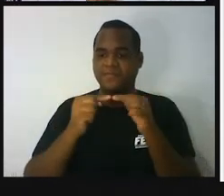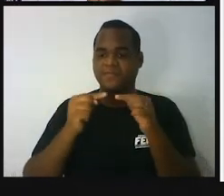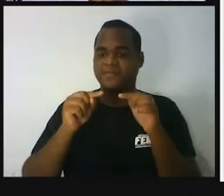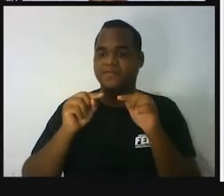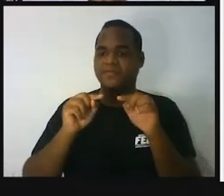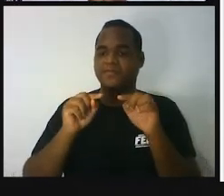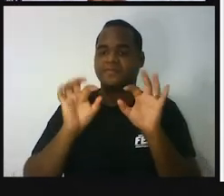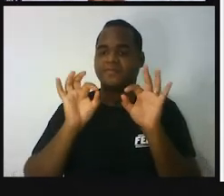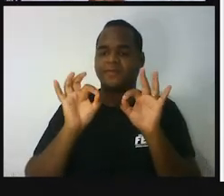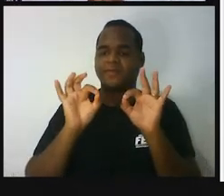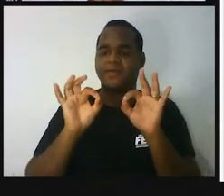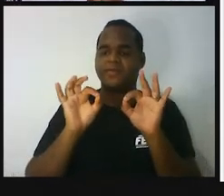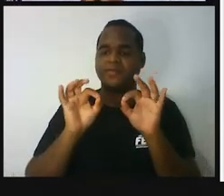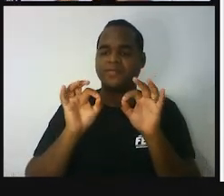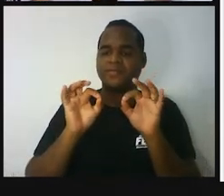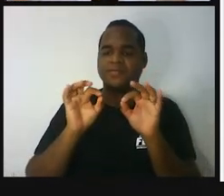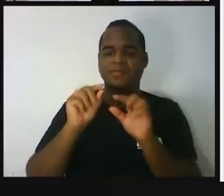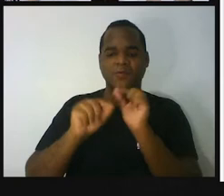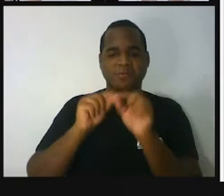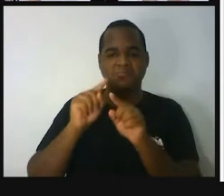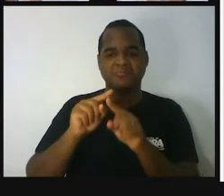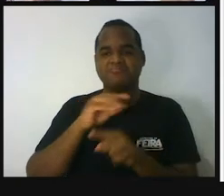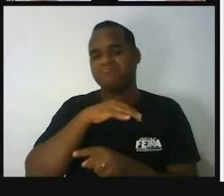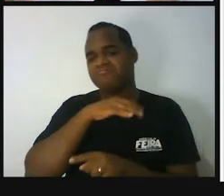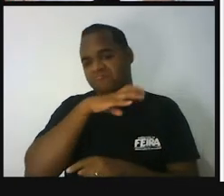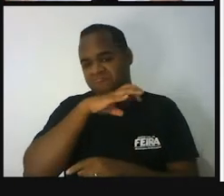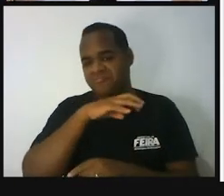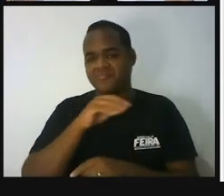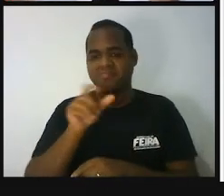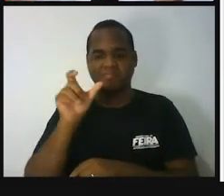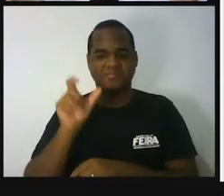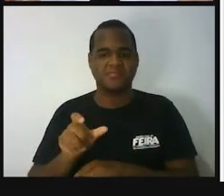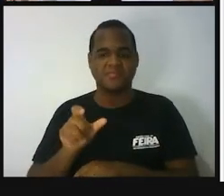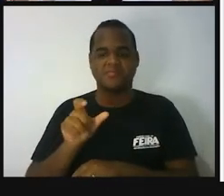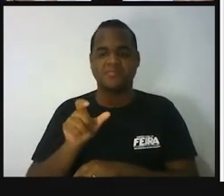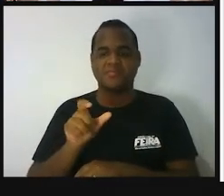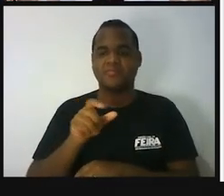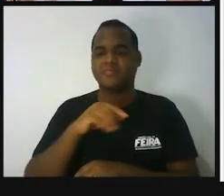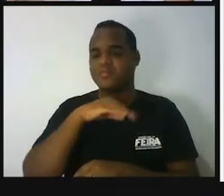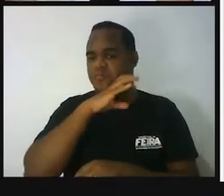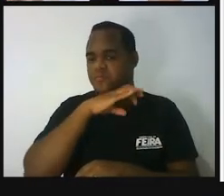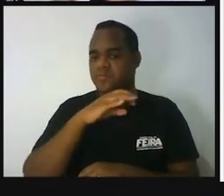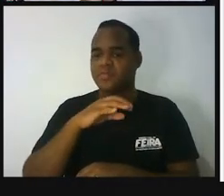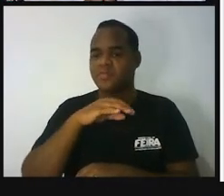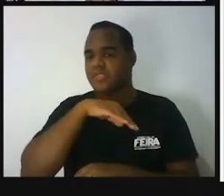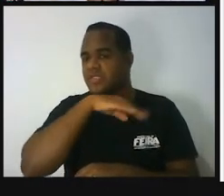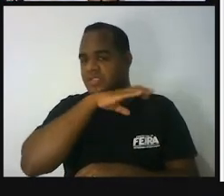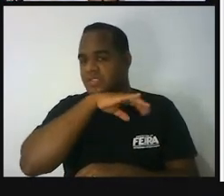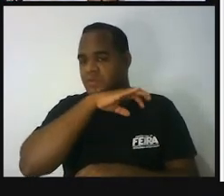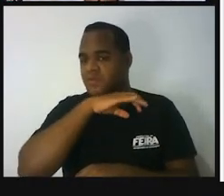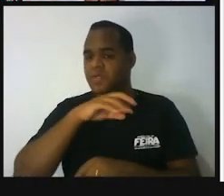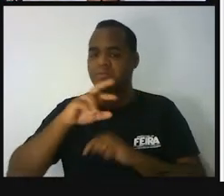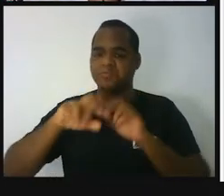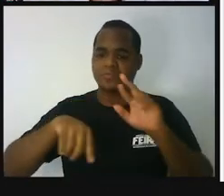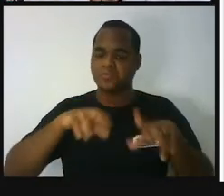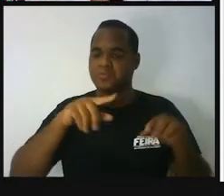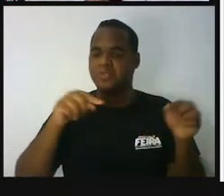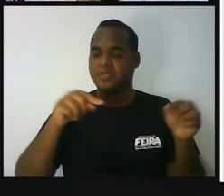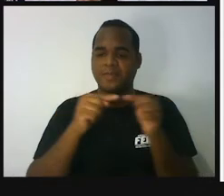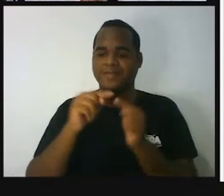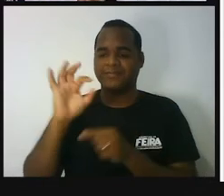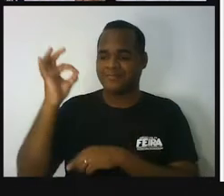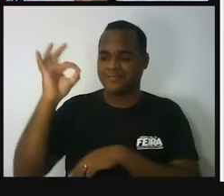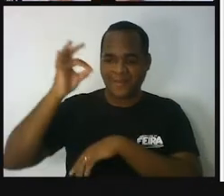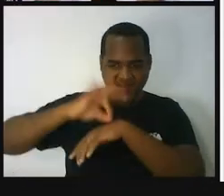fantásticozinho, né? Um animalzinho, animal ou inseto? Bom, me bateu a dúvida agora. Mas eu estou falando da